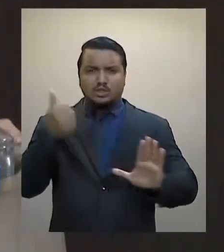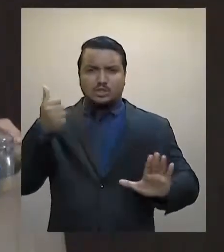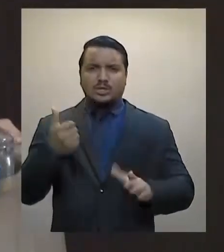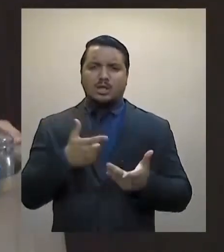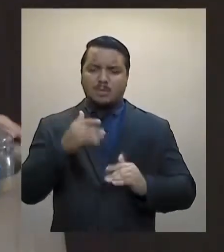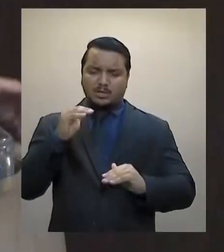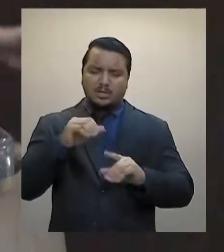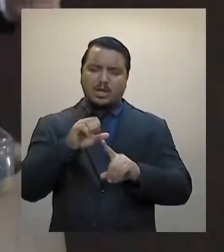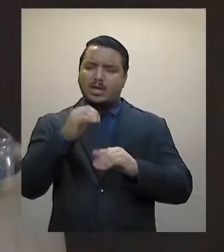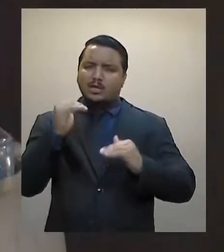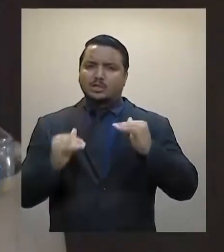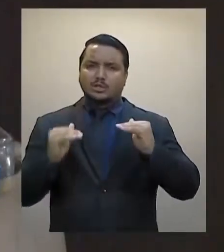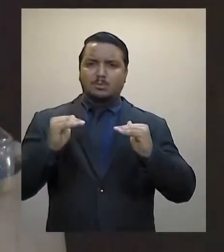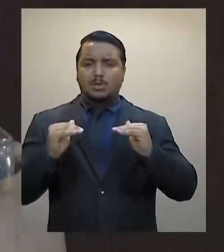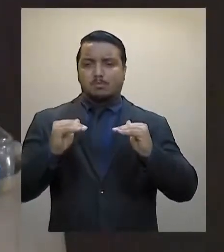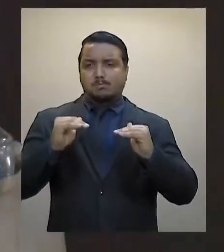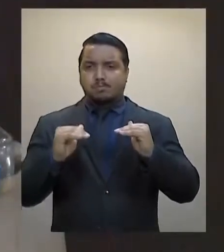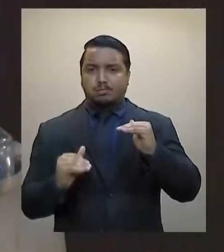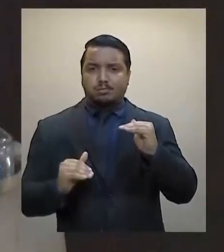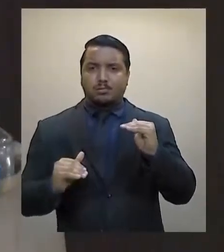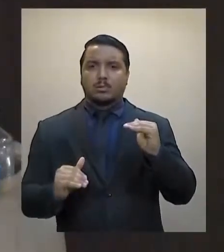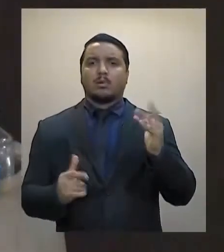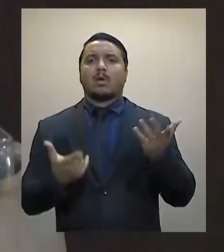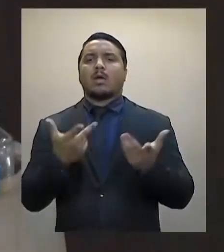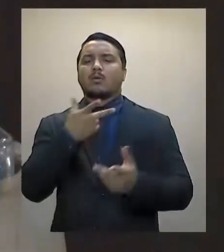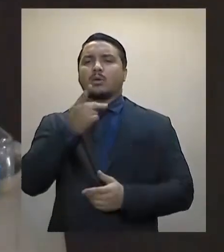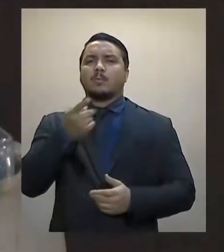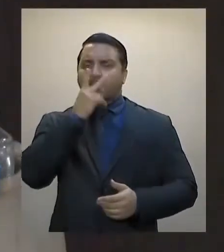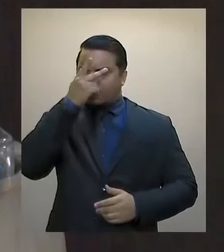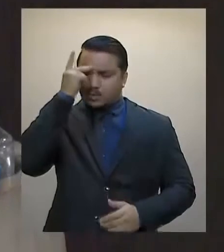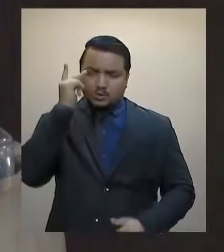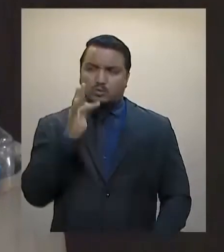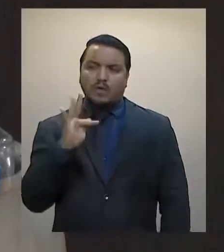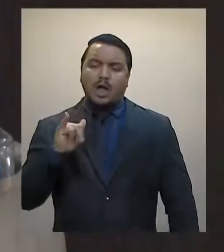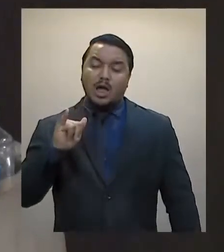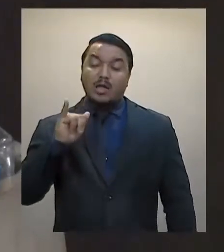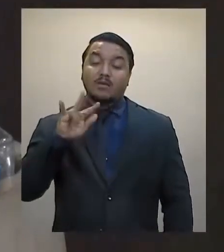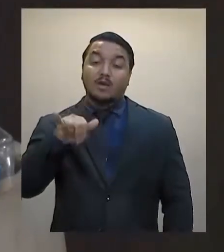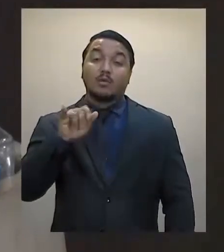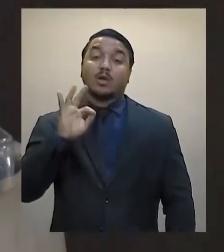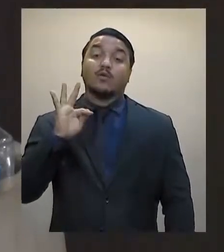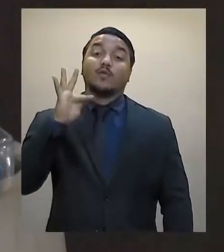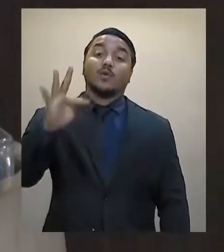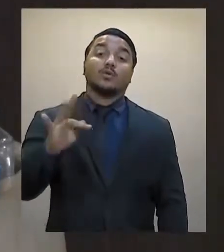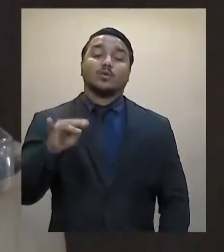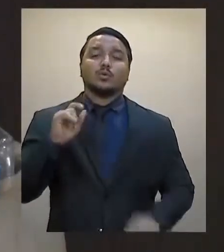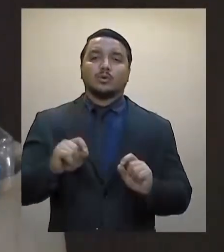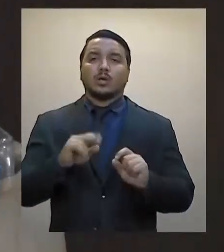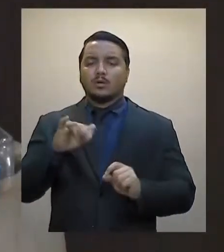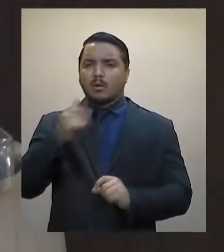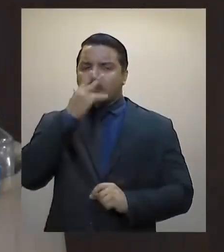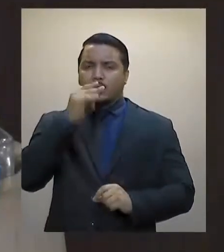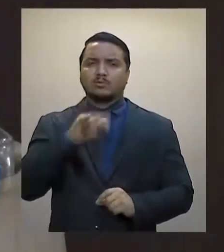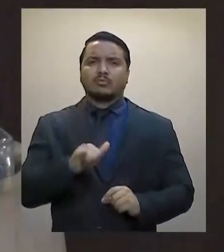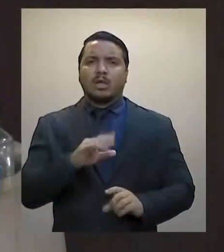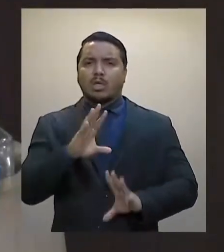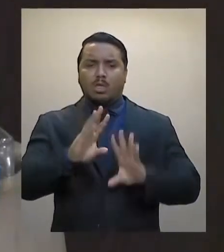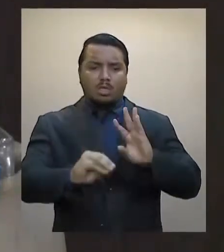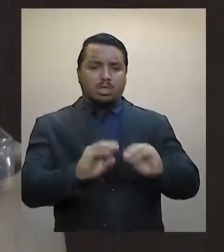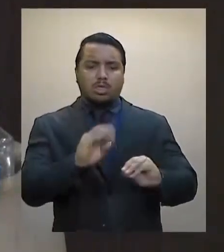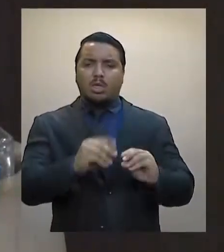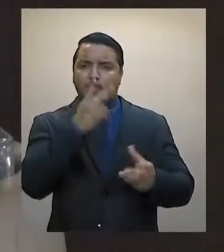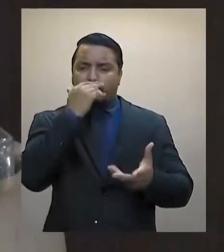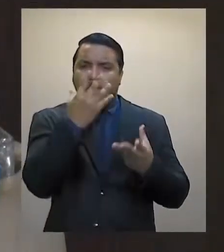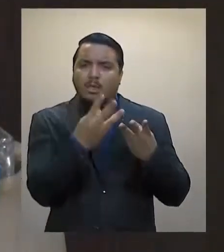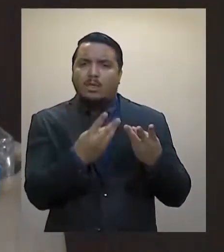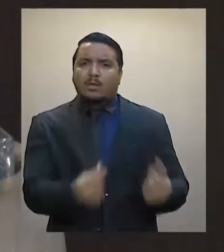estabilidade é dizer que os futuros servidores eles vão ser assediados, achincalhados pelo gestor